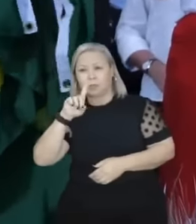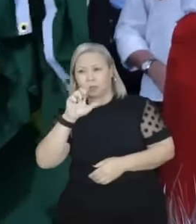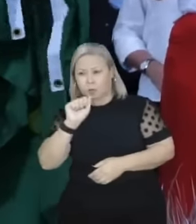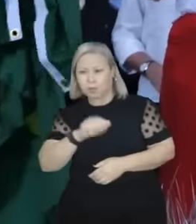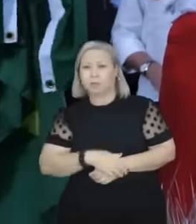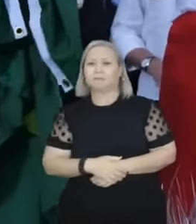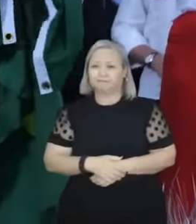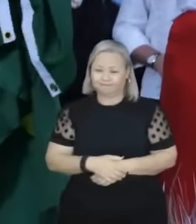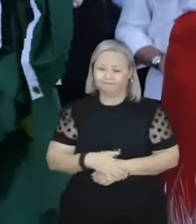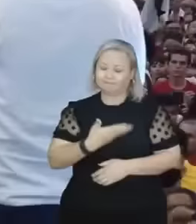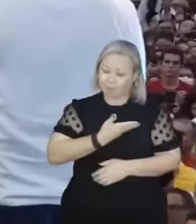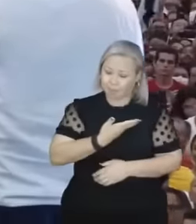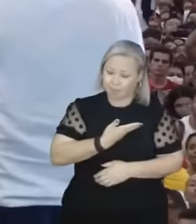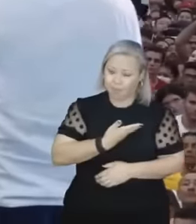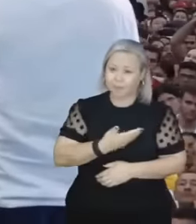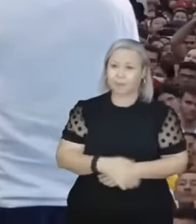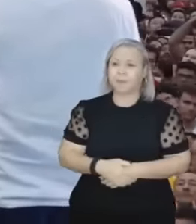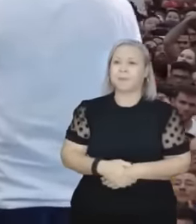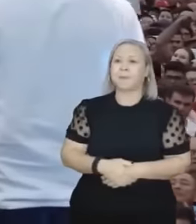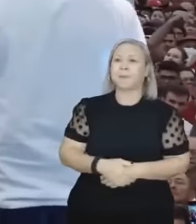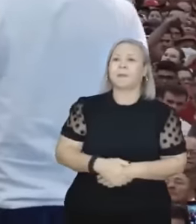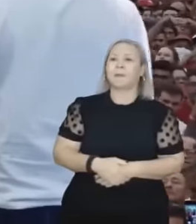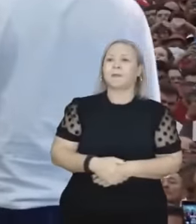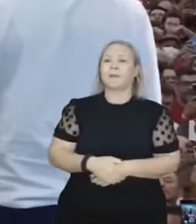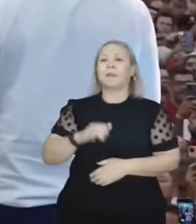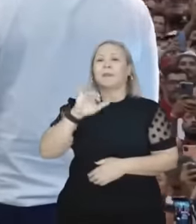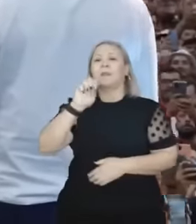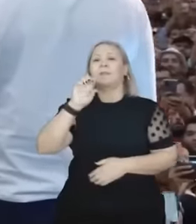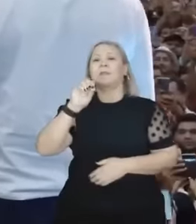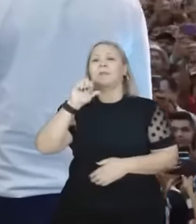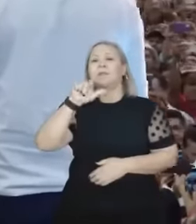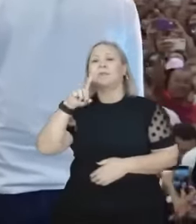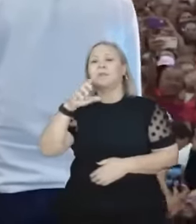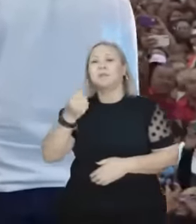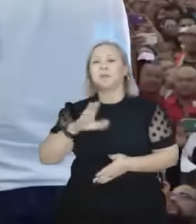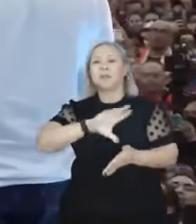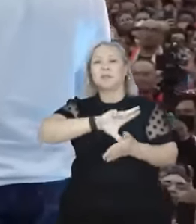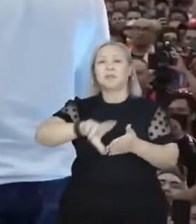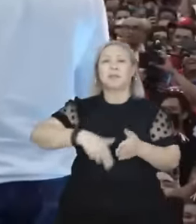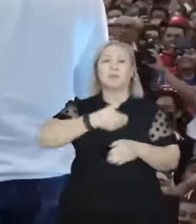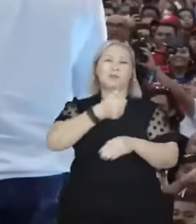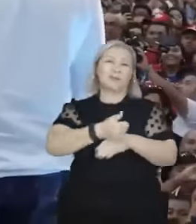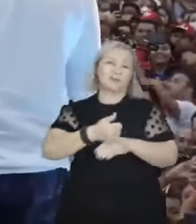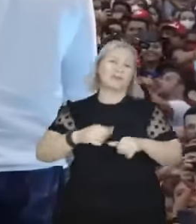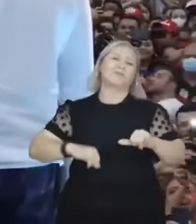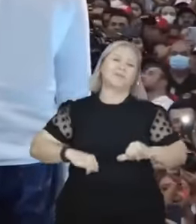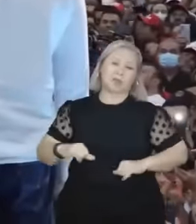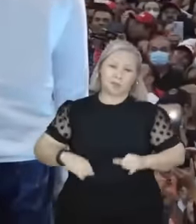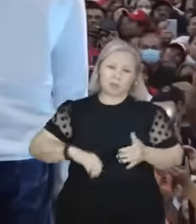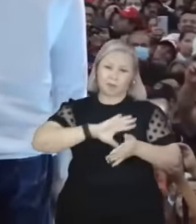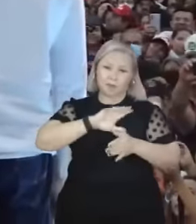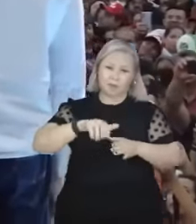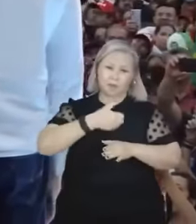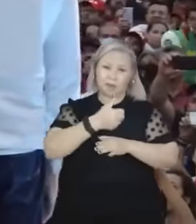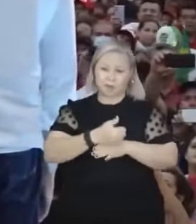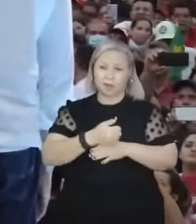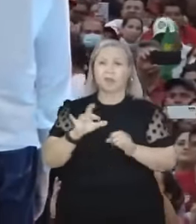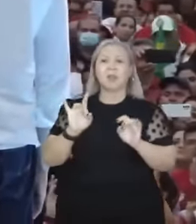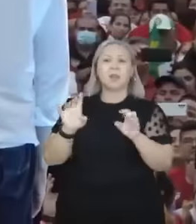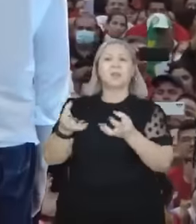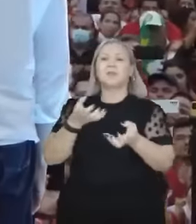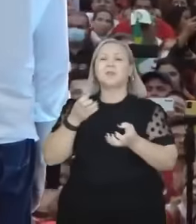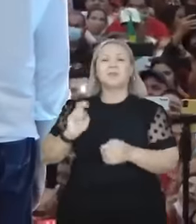a Isolda, ela sofreu impeachment sem ser impeachment. Ela só queria dar sequência, porque no